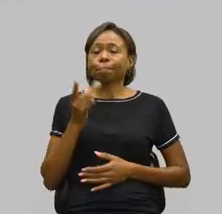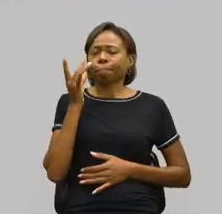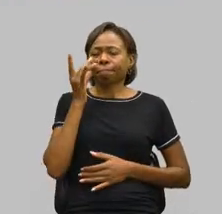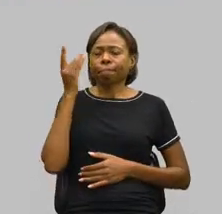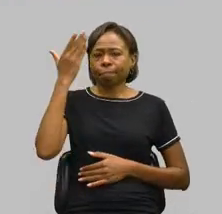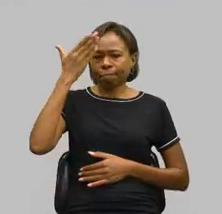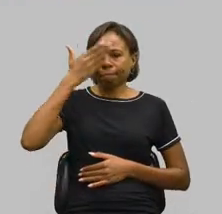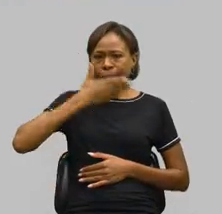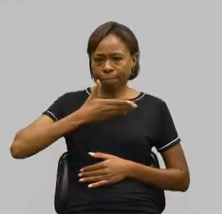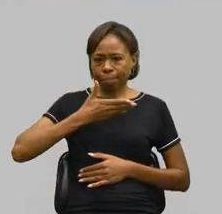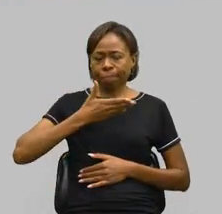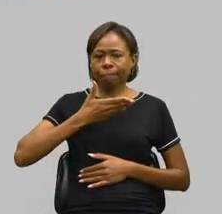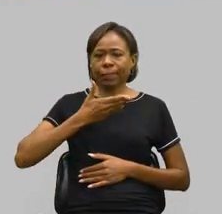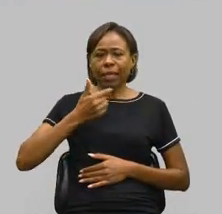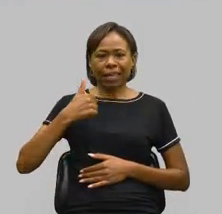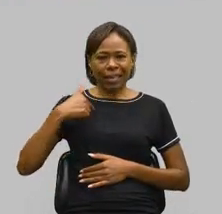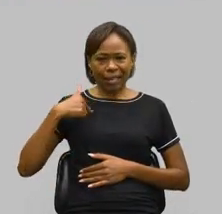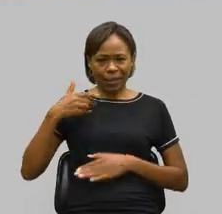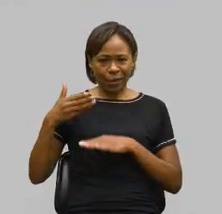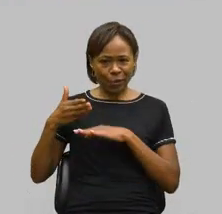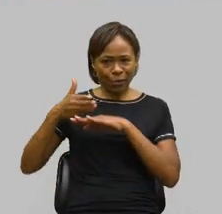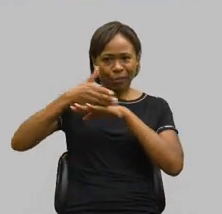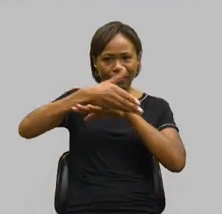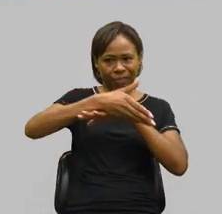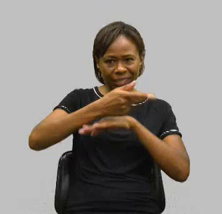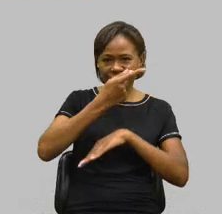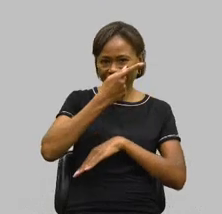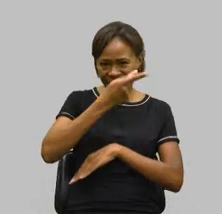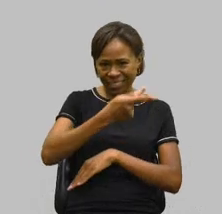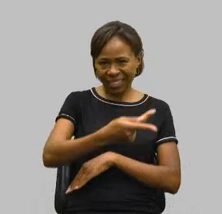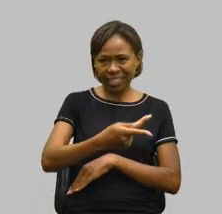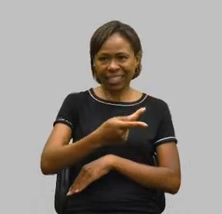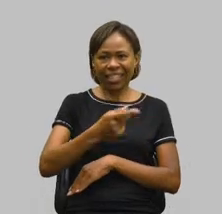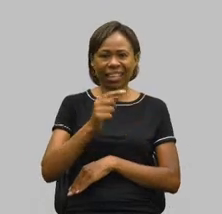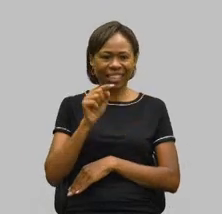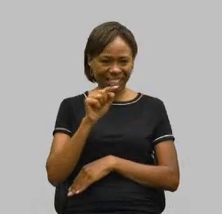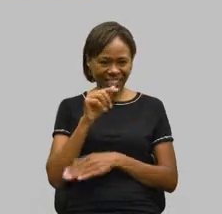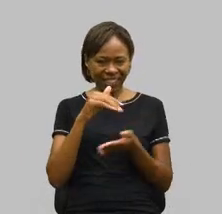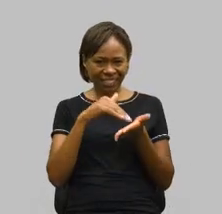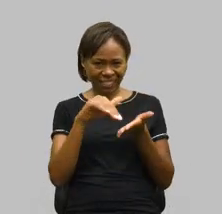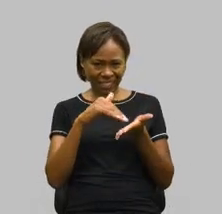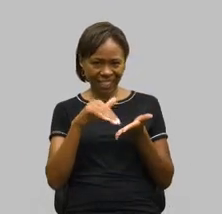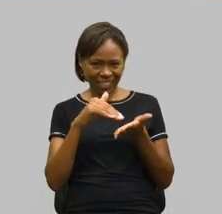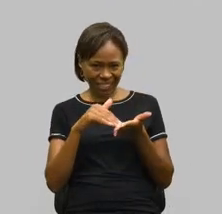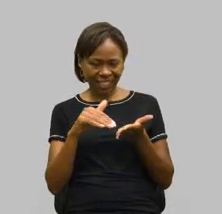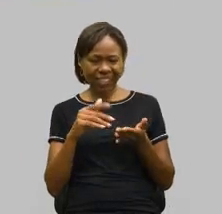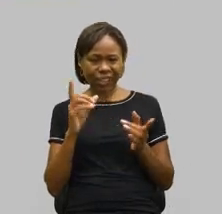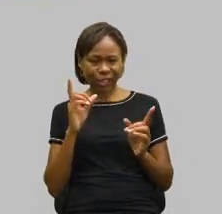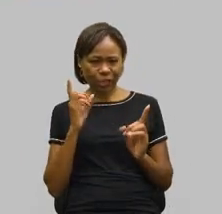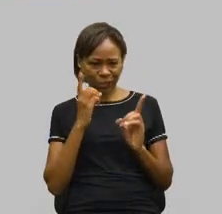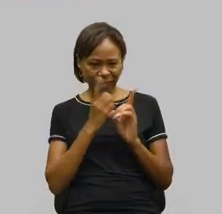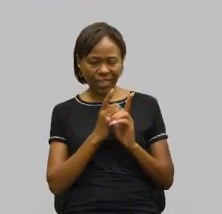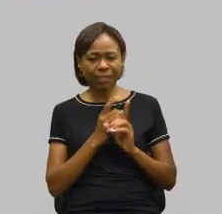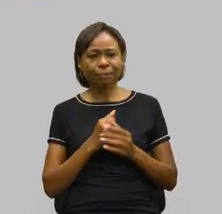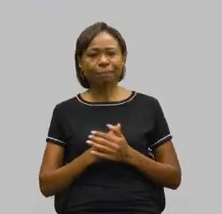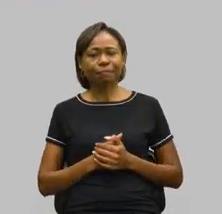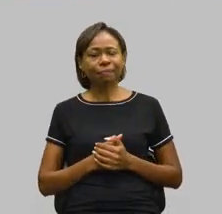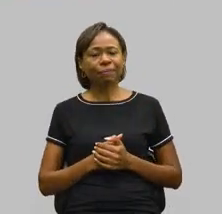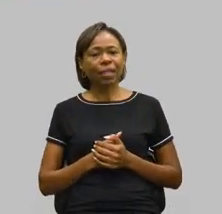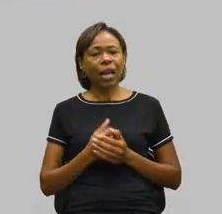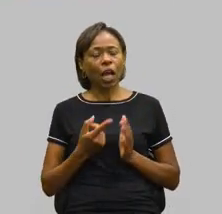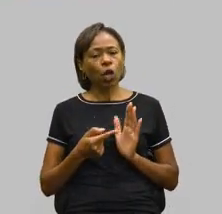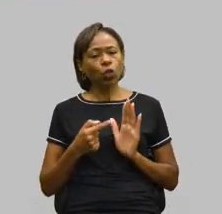que na visita que eu fiz a você secretária na eu levei algumas